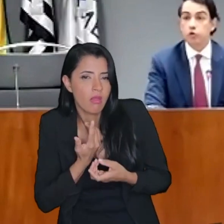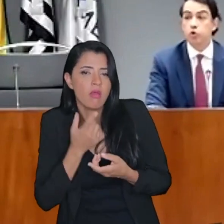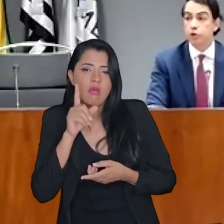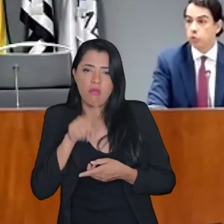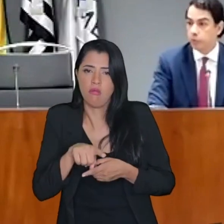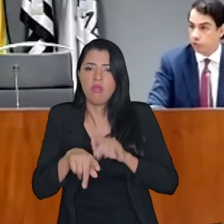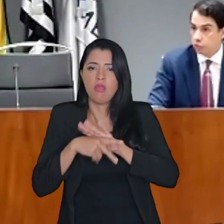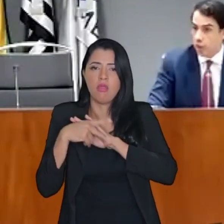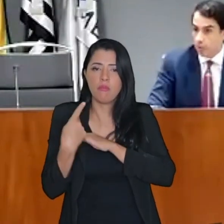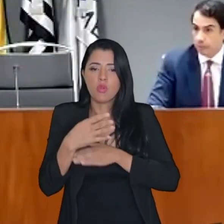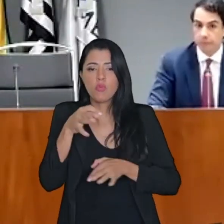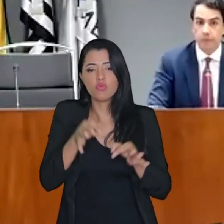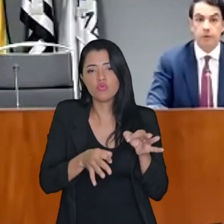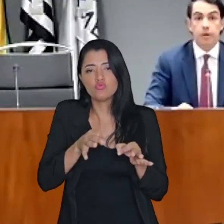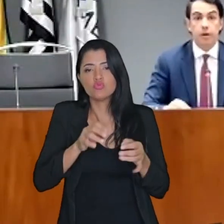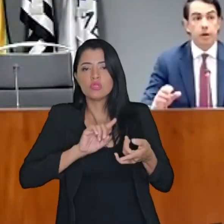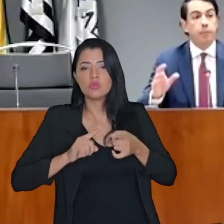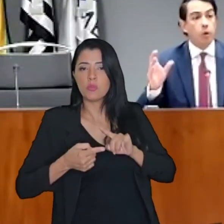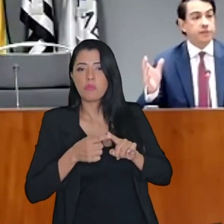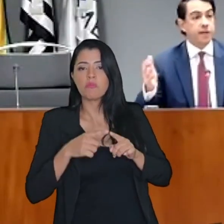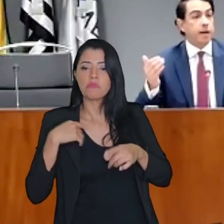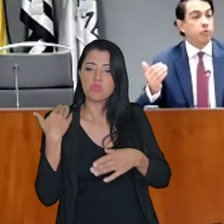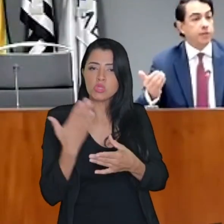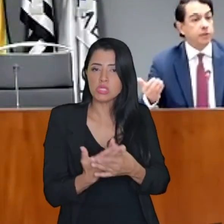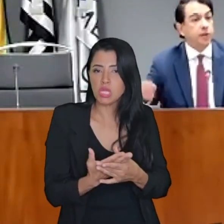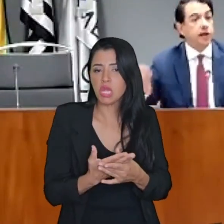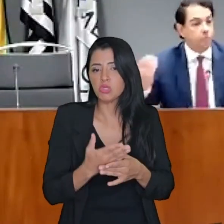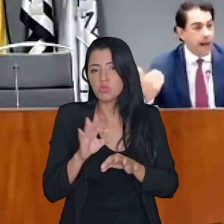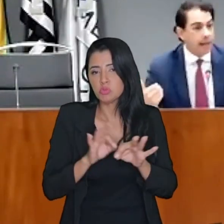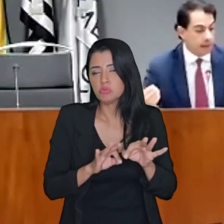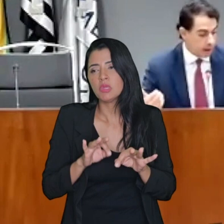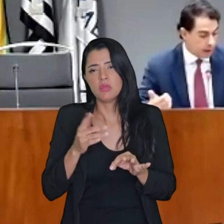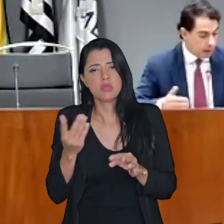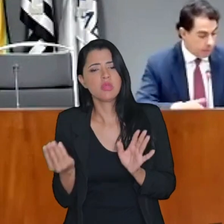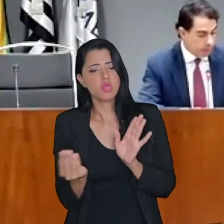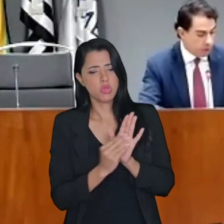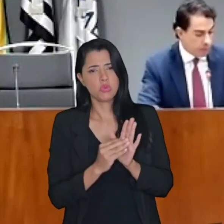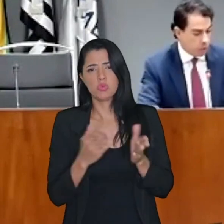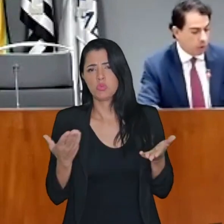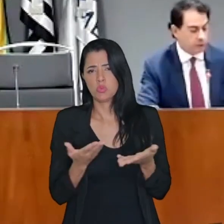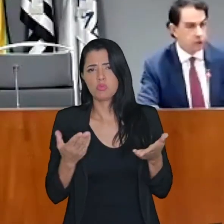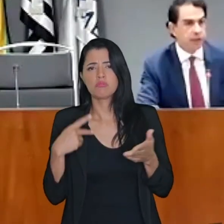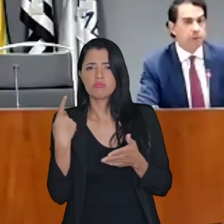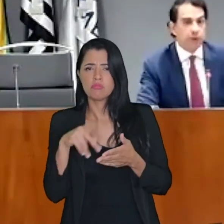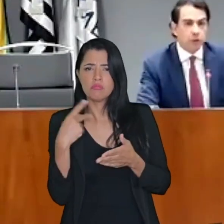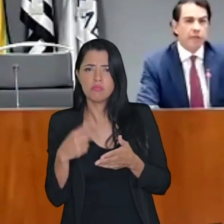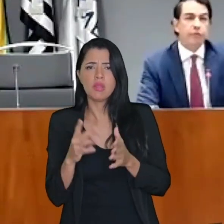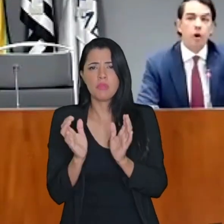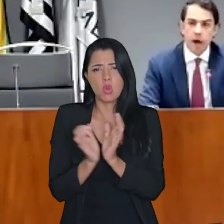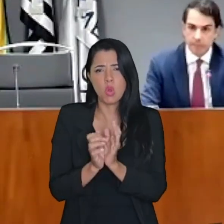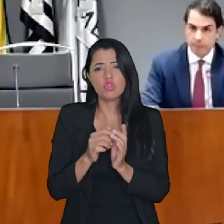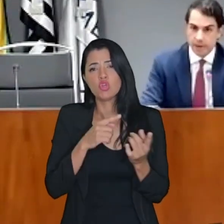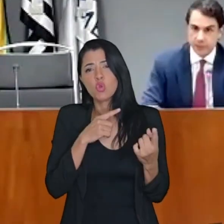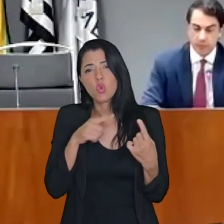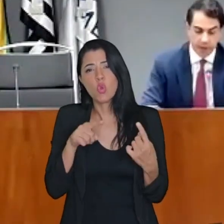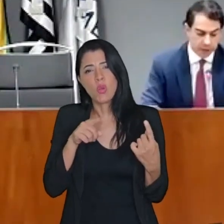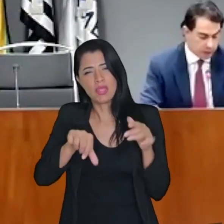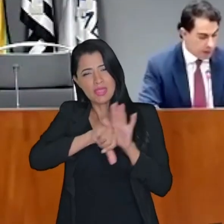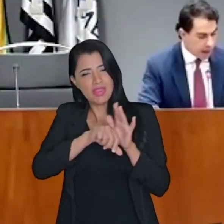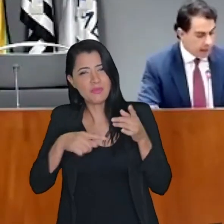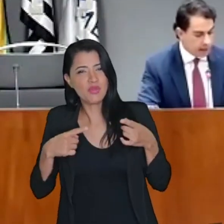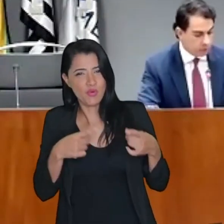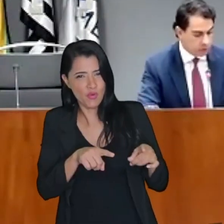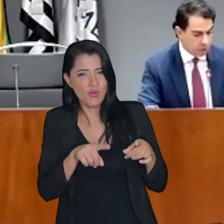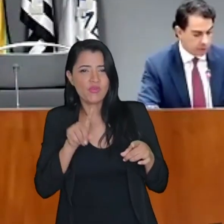um negócio jurídico processual. Hipótese que acabou sendo encampada pelo pacote anticrime quando reforma